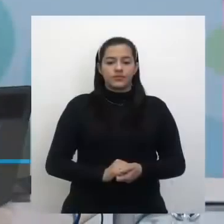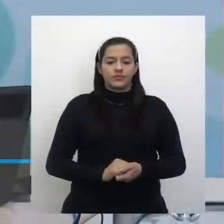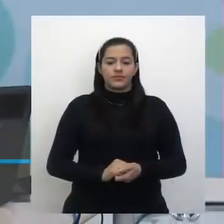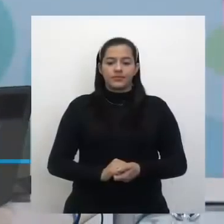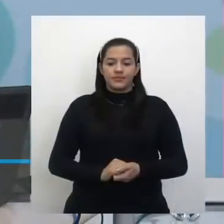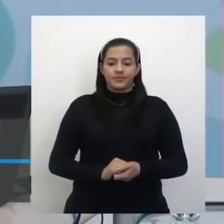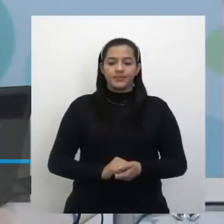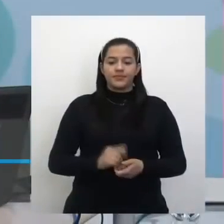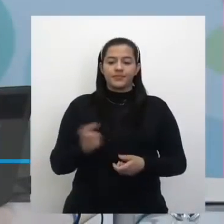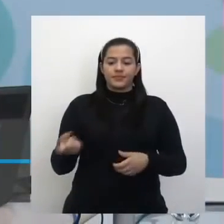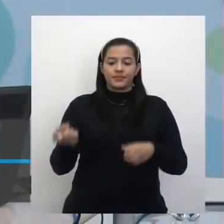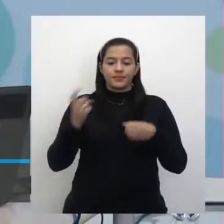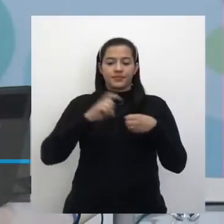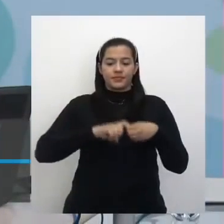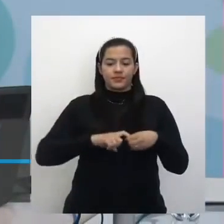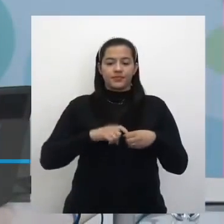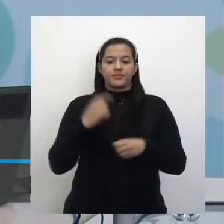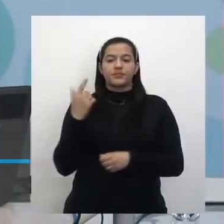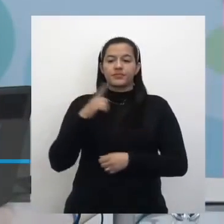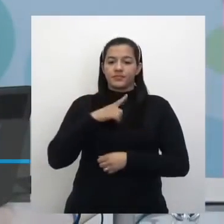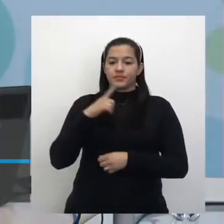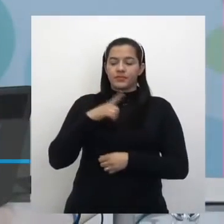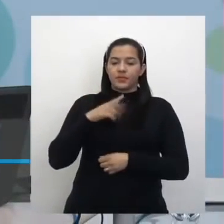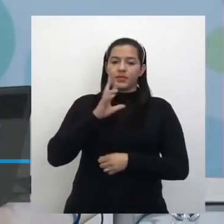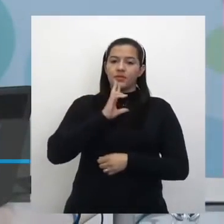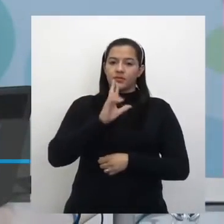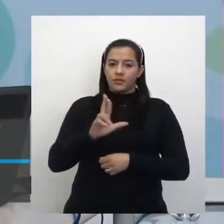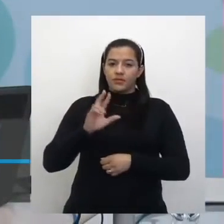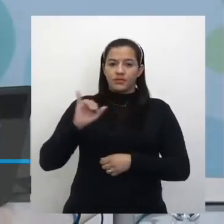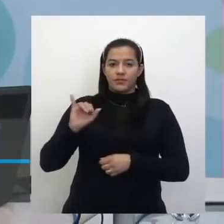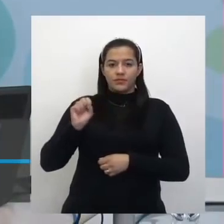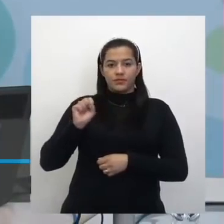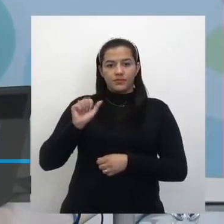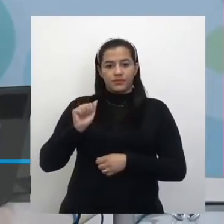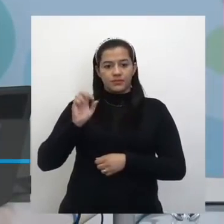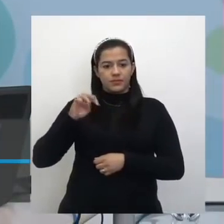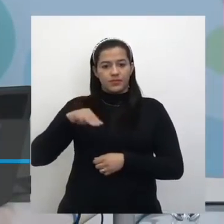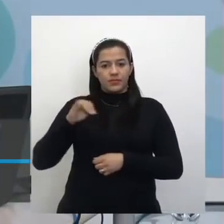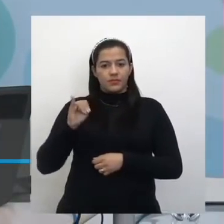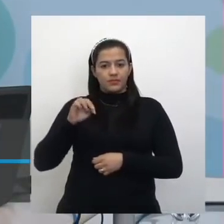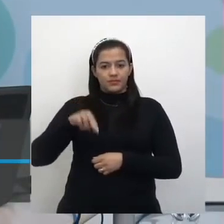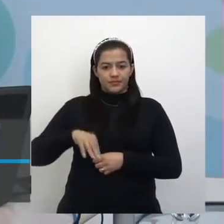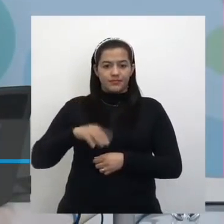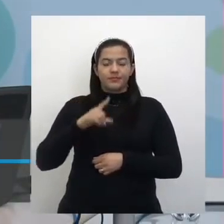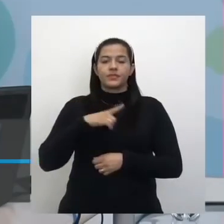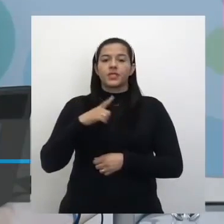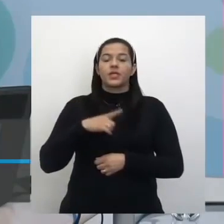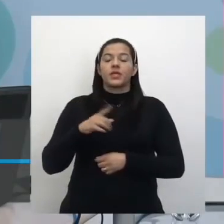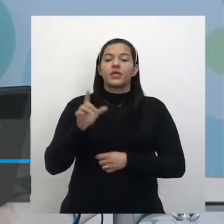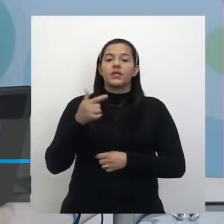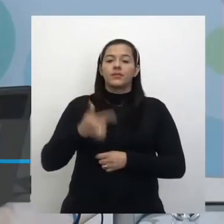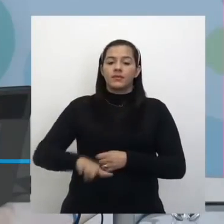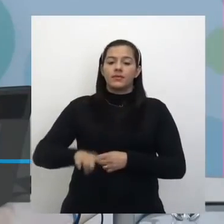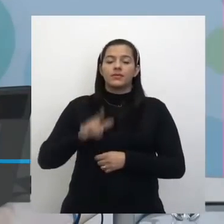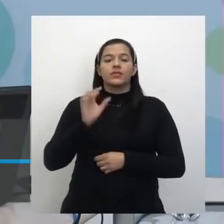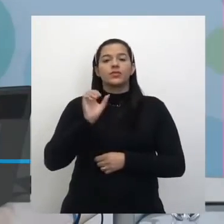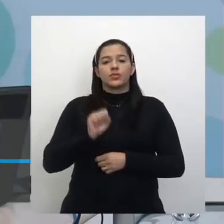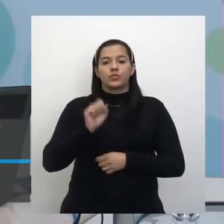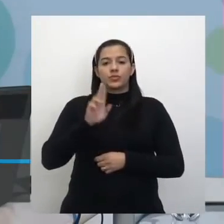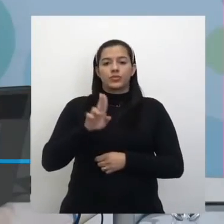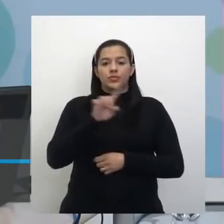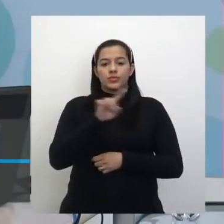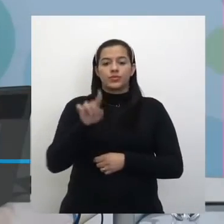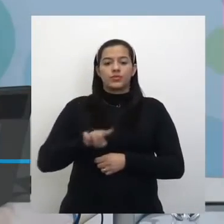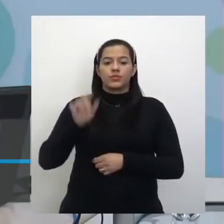Zé criar voltamos aqui a gente tem respostas aqui da Yasmin da Suzana aí as minhas da proveniência